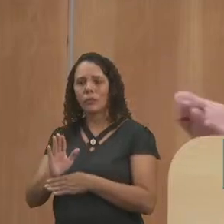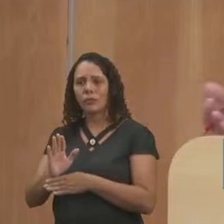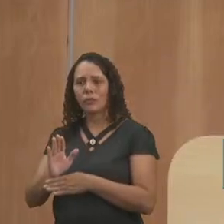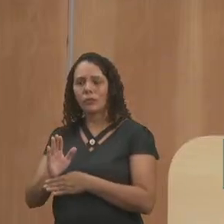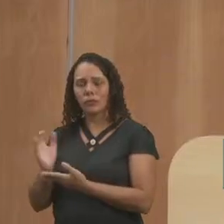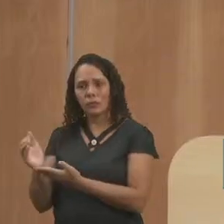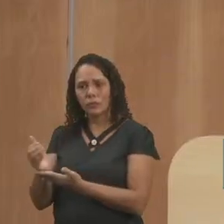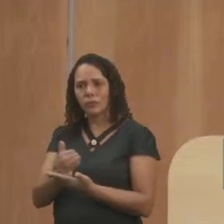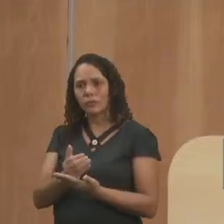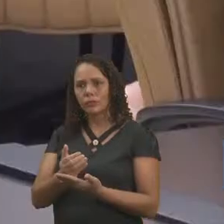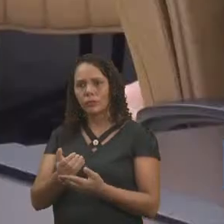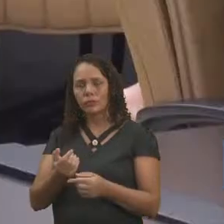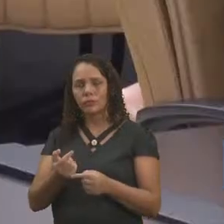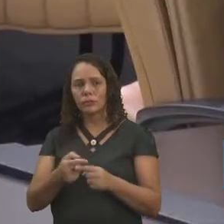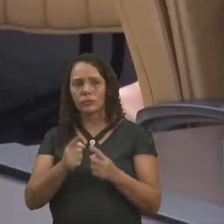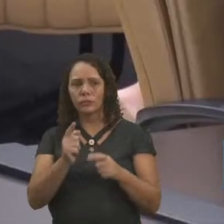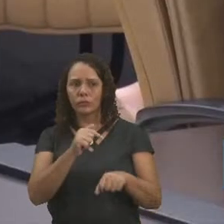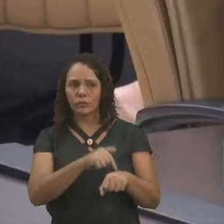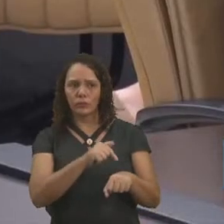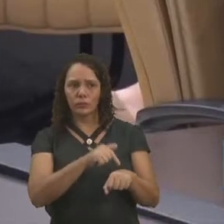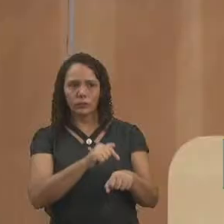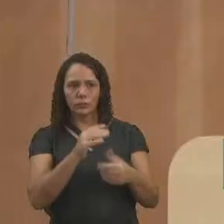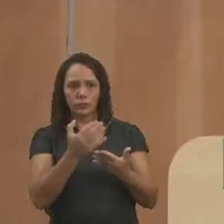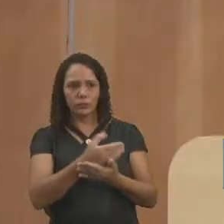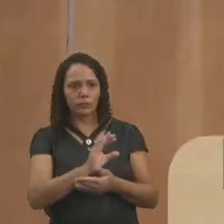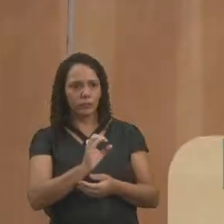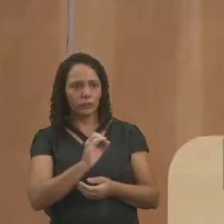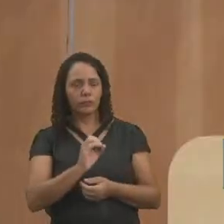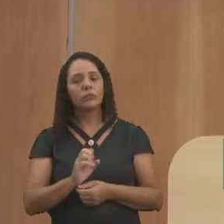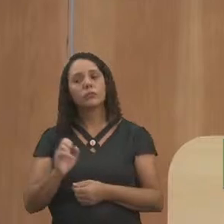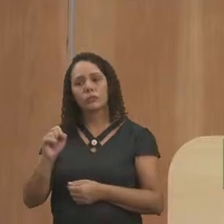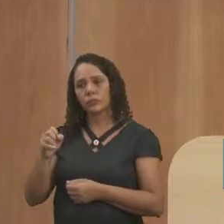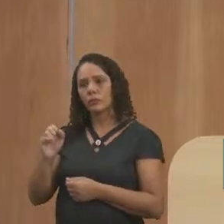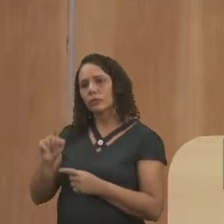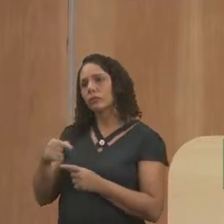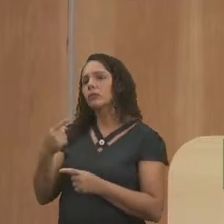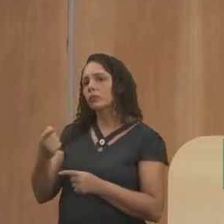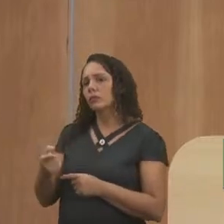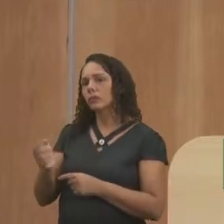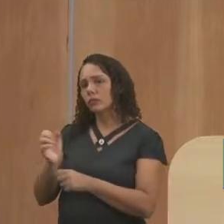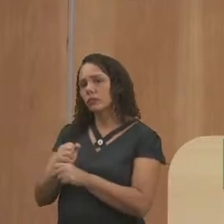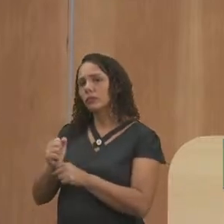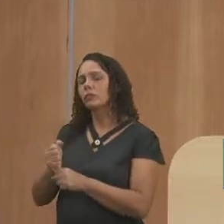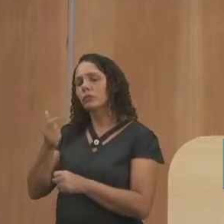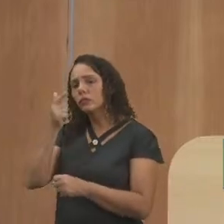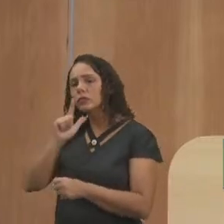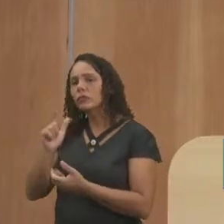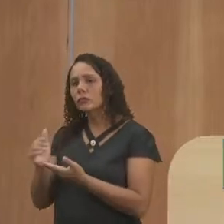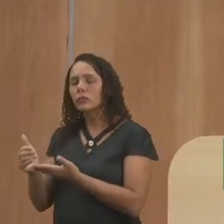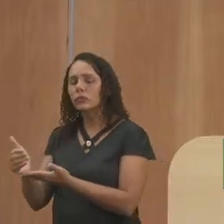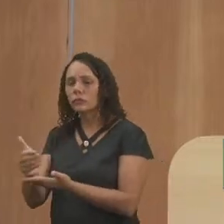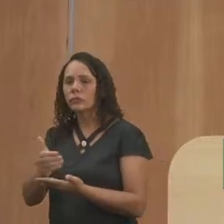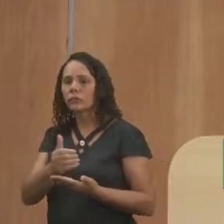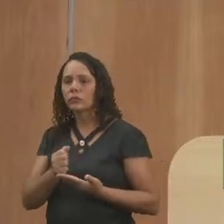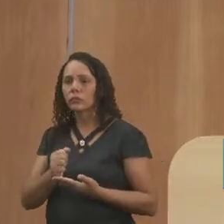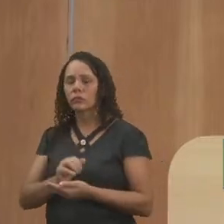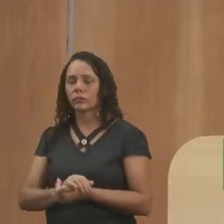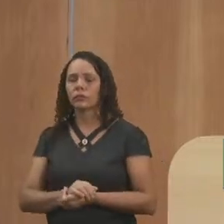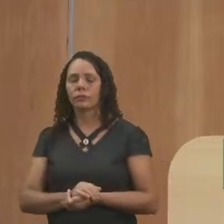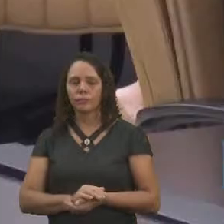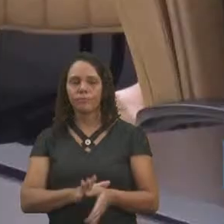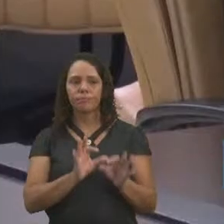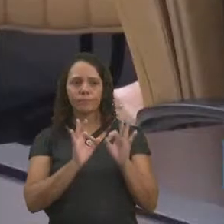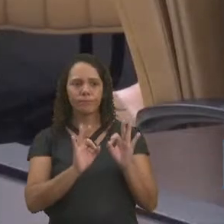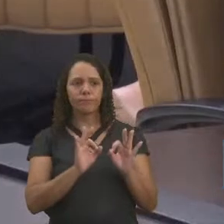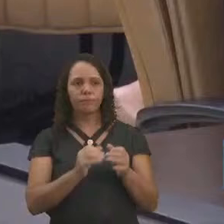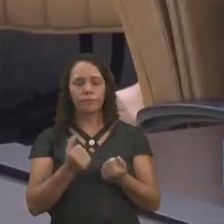nesse ano. A gente não recebeu nesse momento de dificuldade financeira? A gente não recebeu nesse ano, vai receber até o fim desse programa que está aprovado.